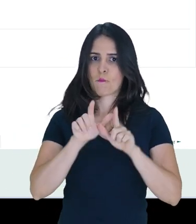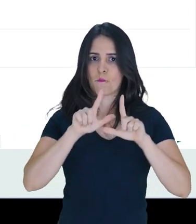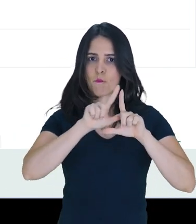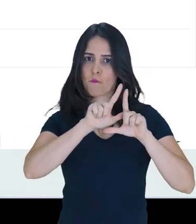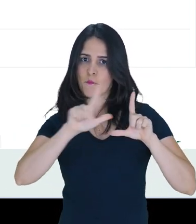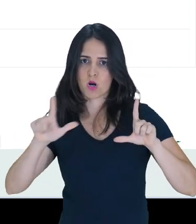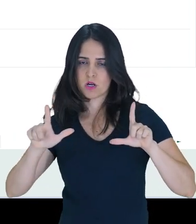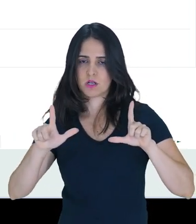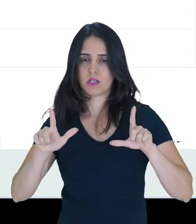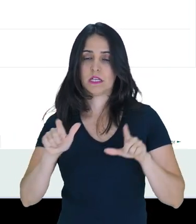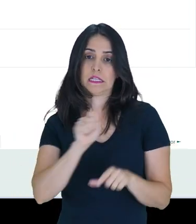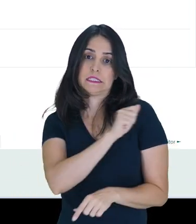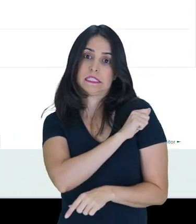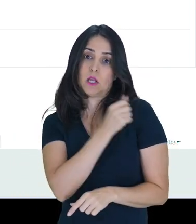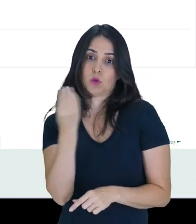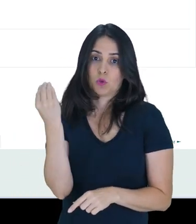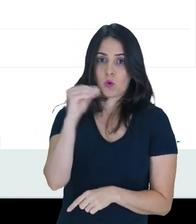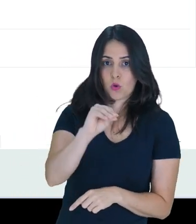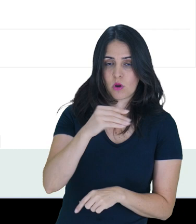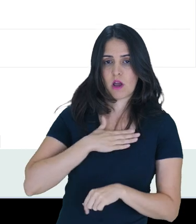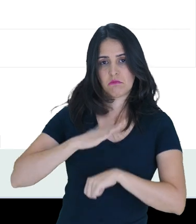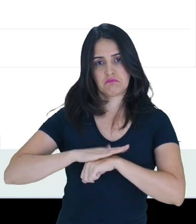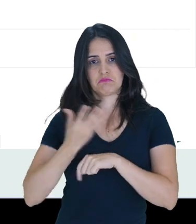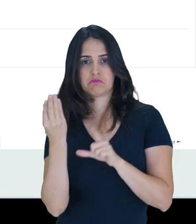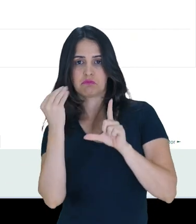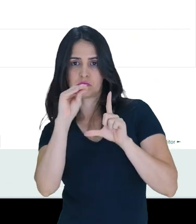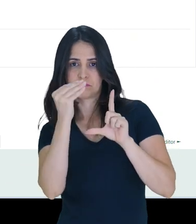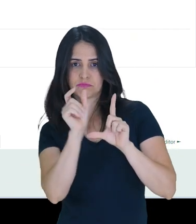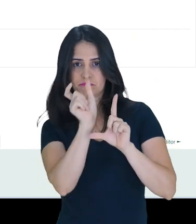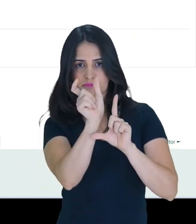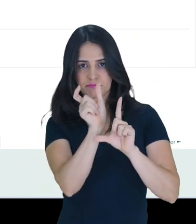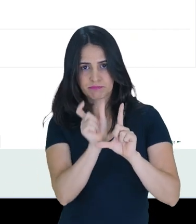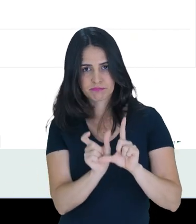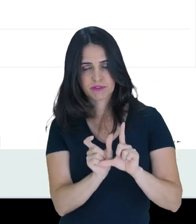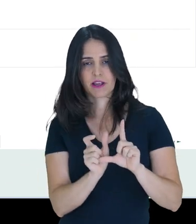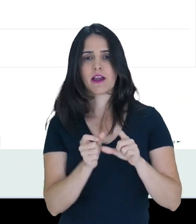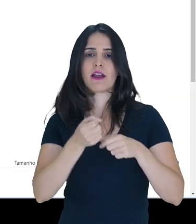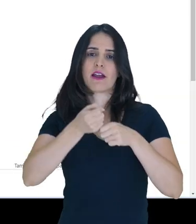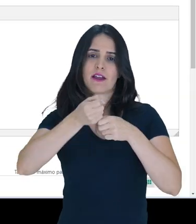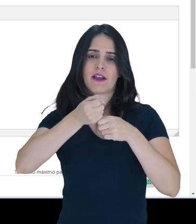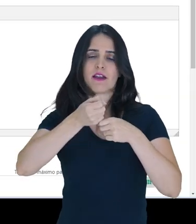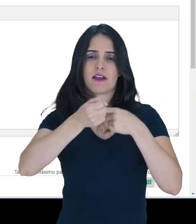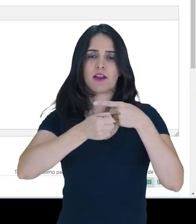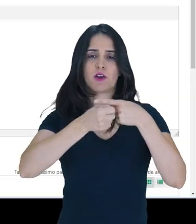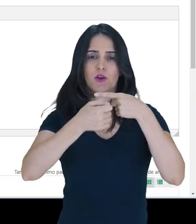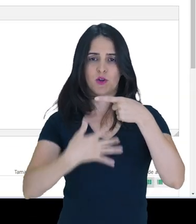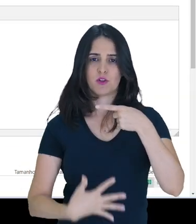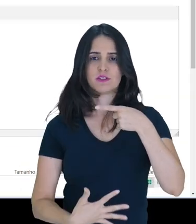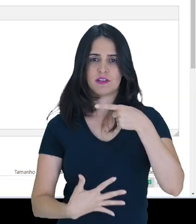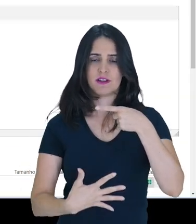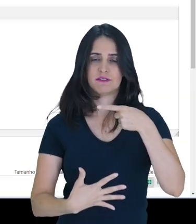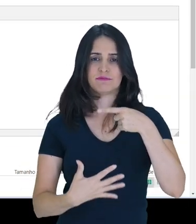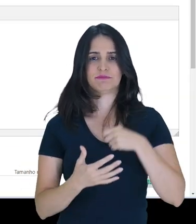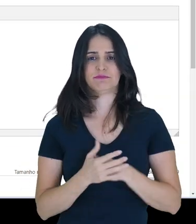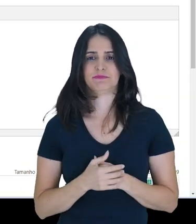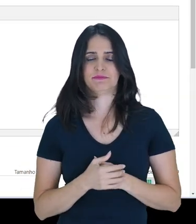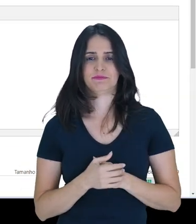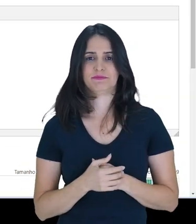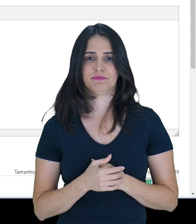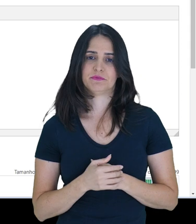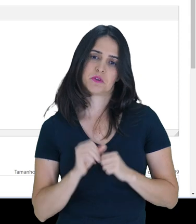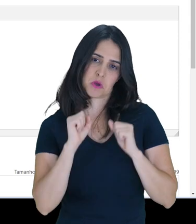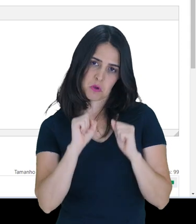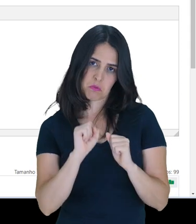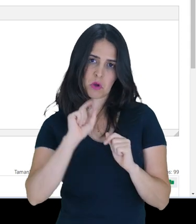eu ou os estudantes inserirmos novos itens vai aparecer aqui Então veja como é simples inserir novo